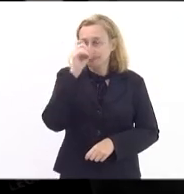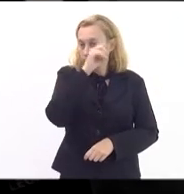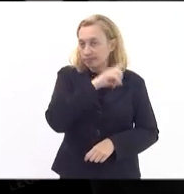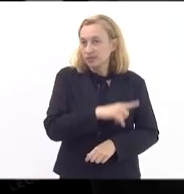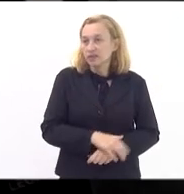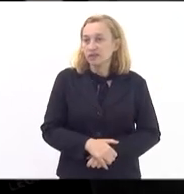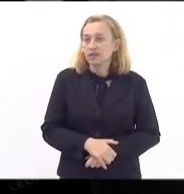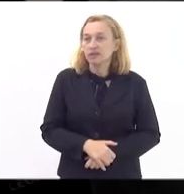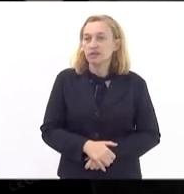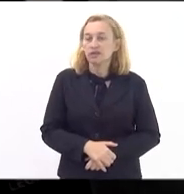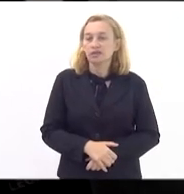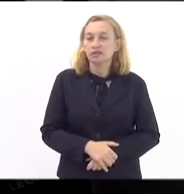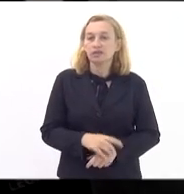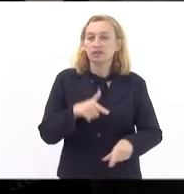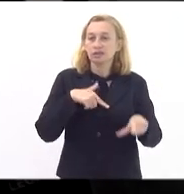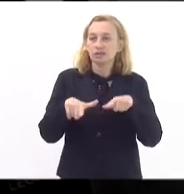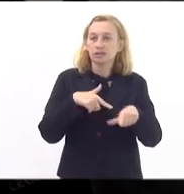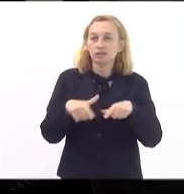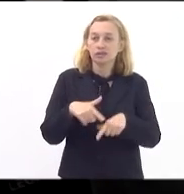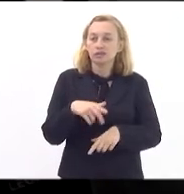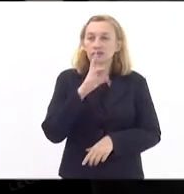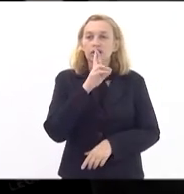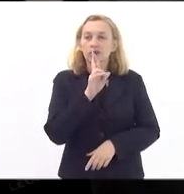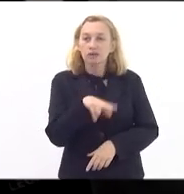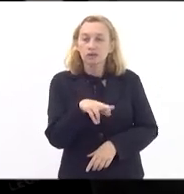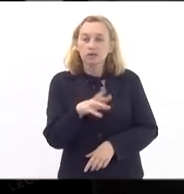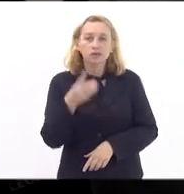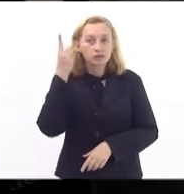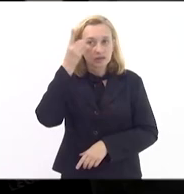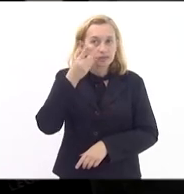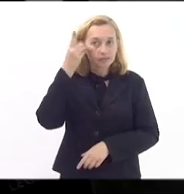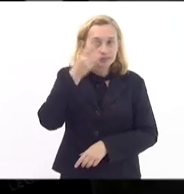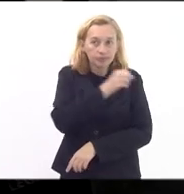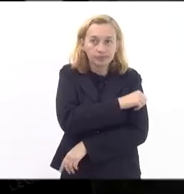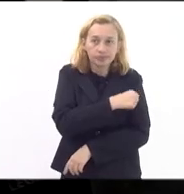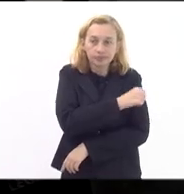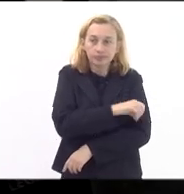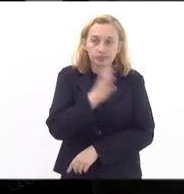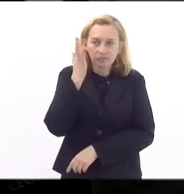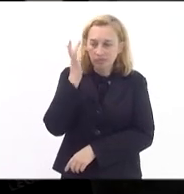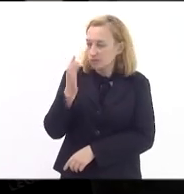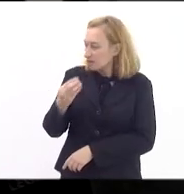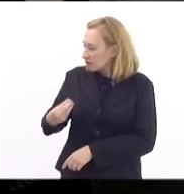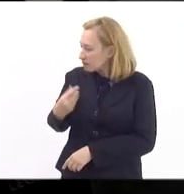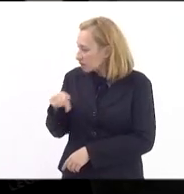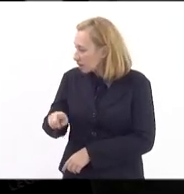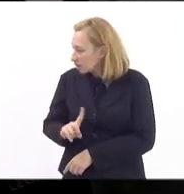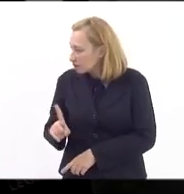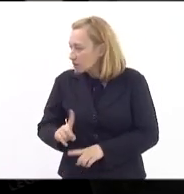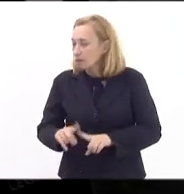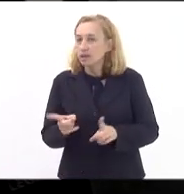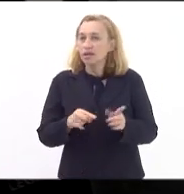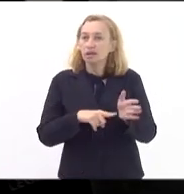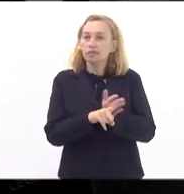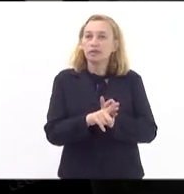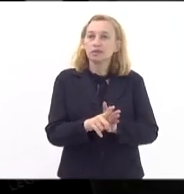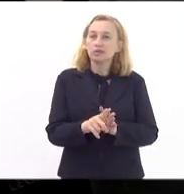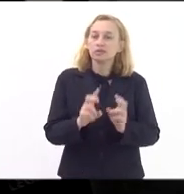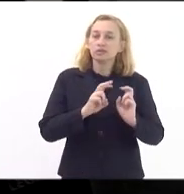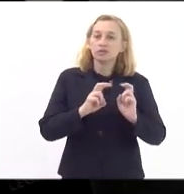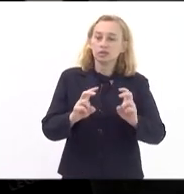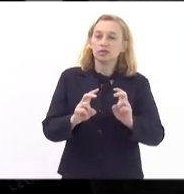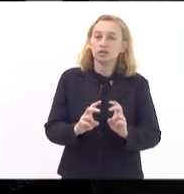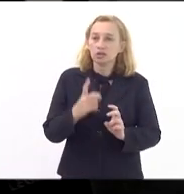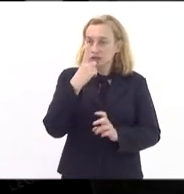difícil trabalhar eu queria aproveitar responder para deputada enfermeira Rejane ela ela não está mas ela perdeu toda a questão do